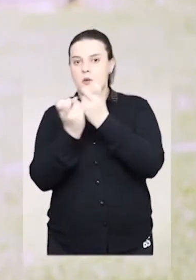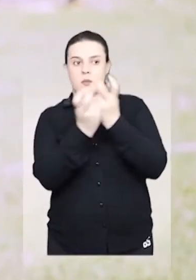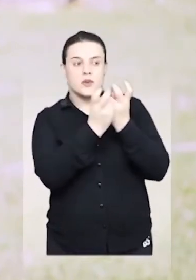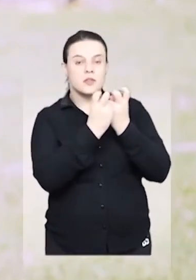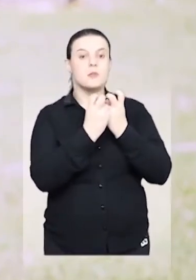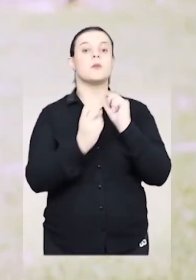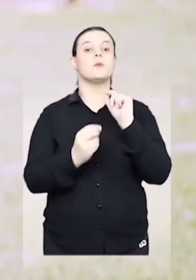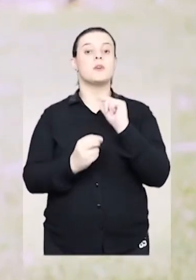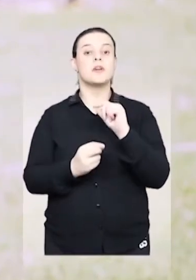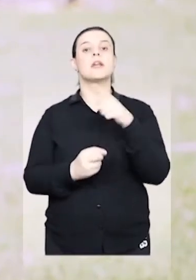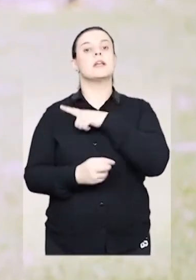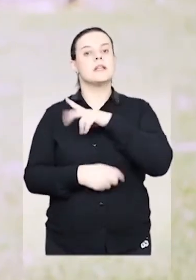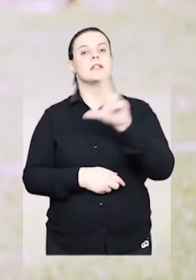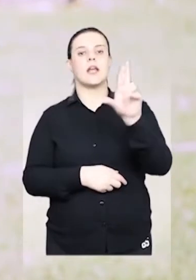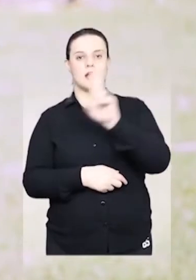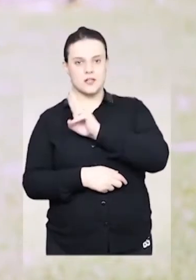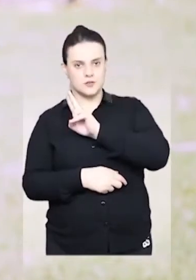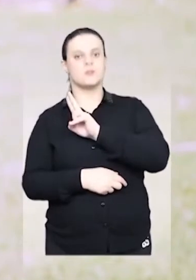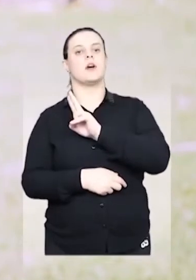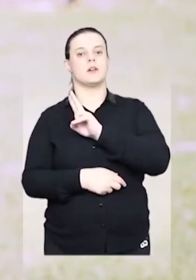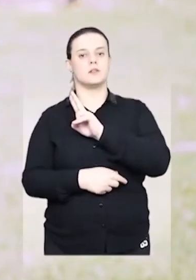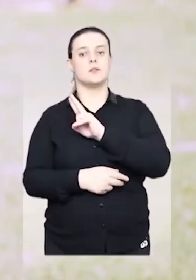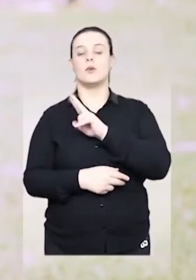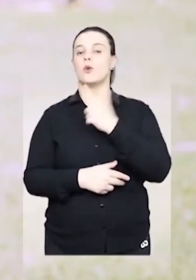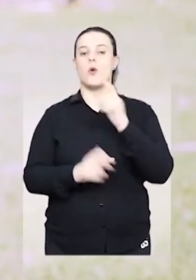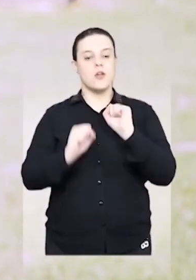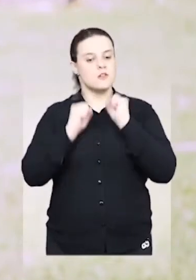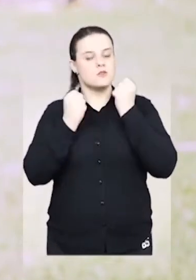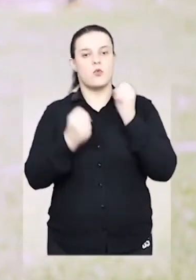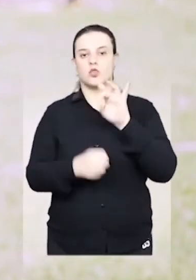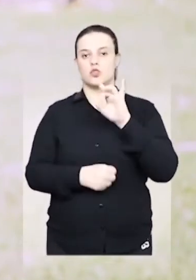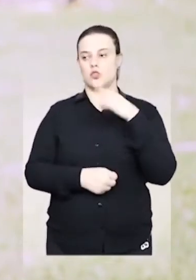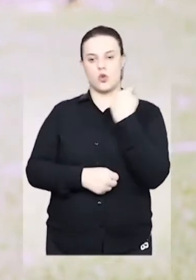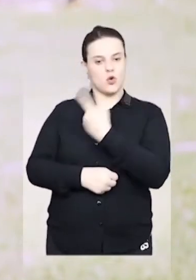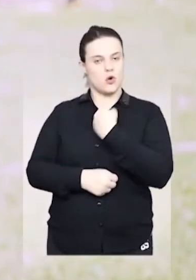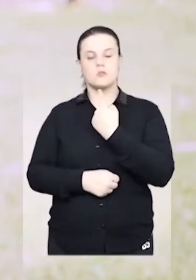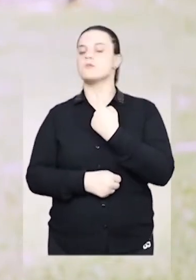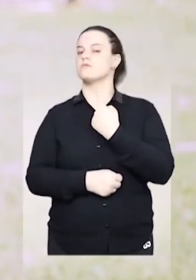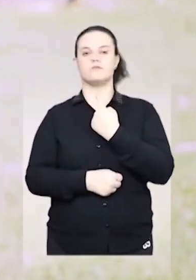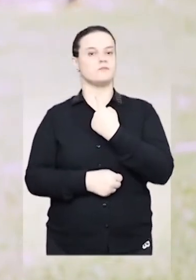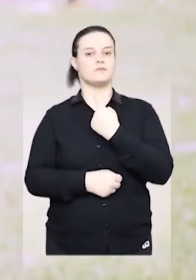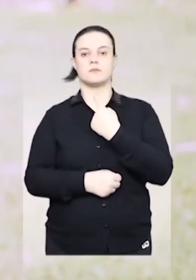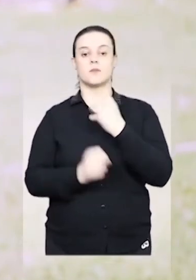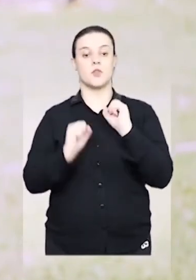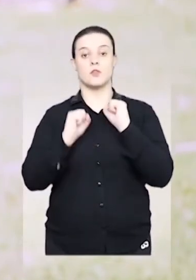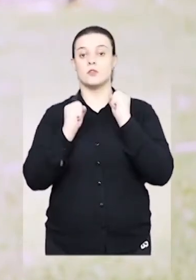perceber que dá resultado. Não é um esforço só nosso, é o esforço de